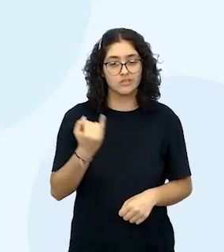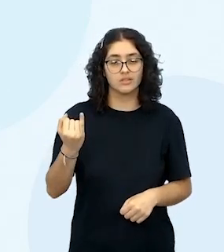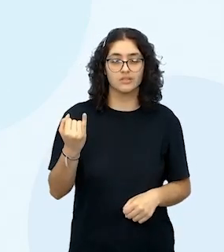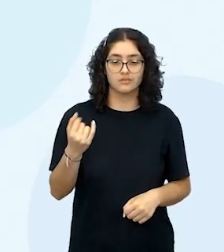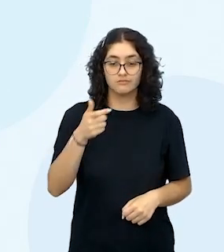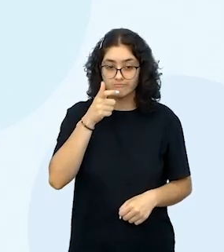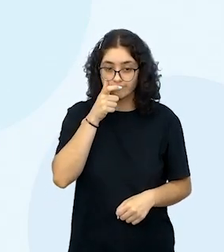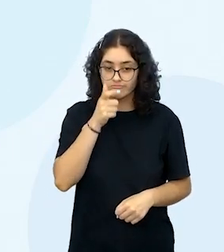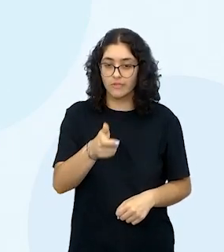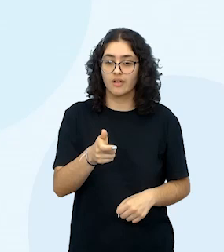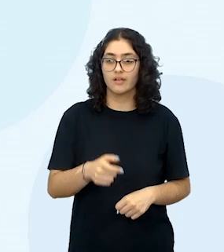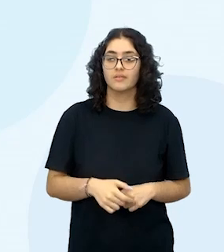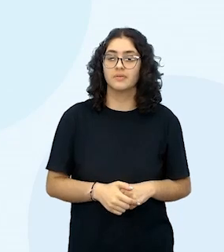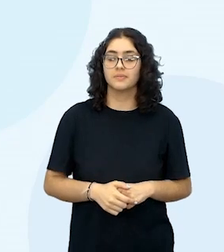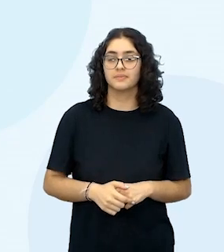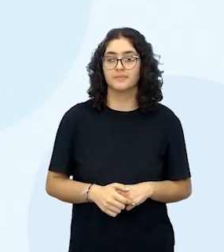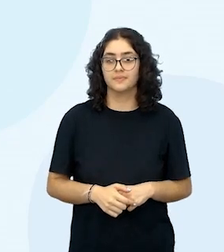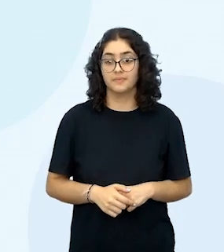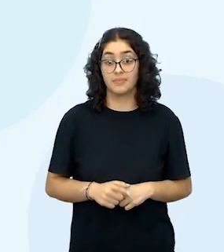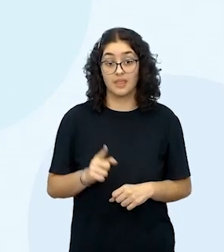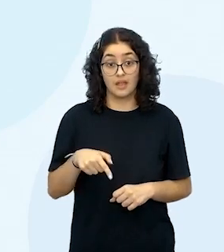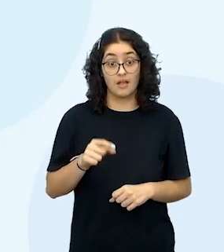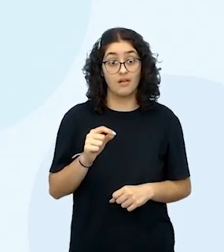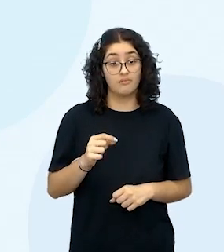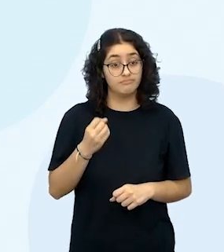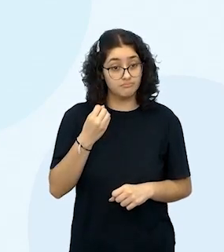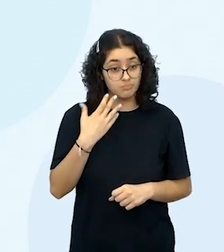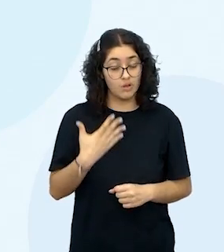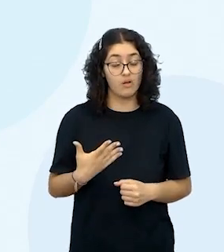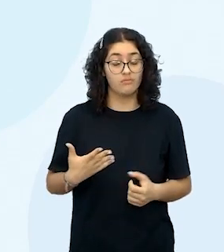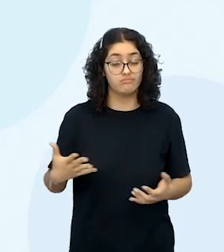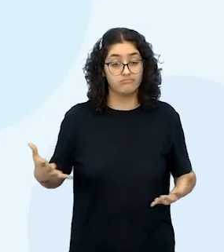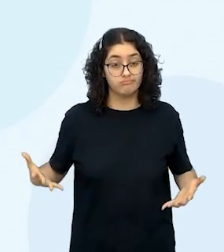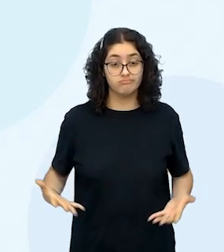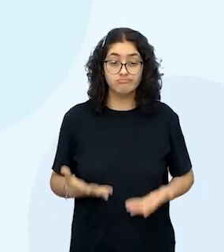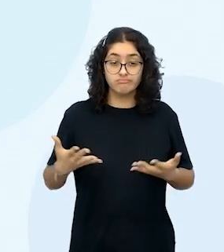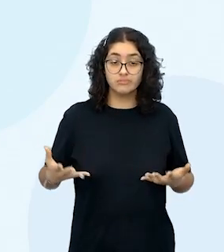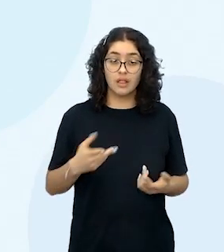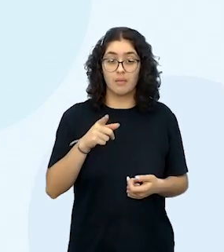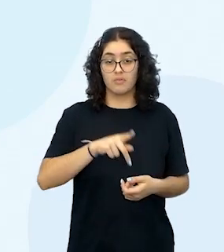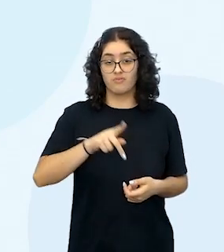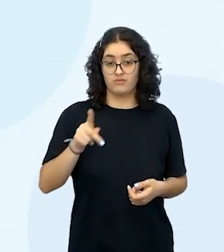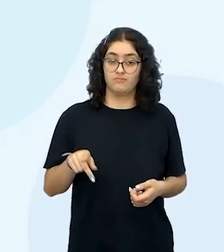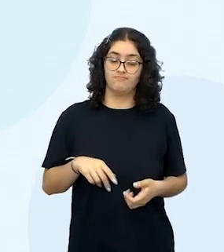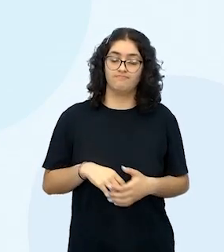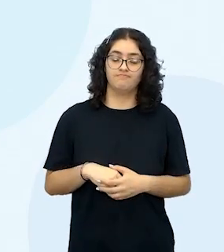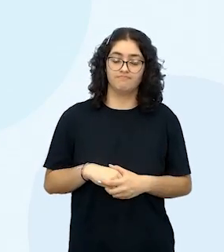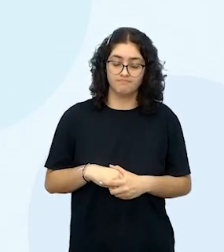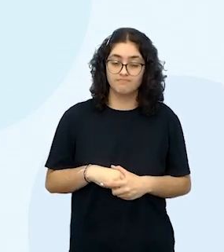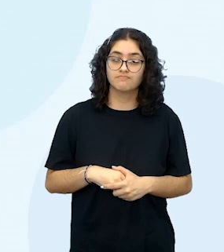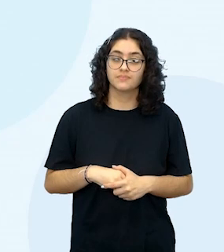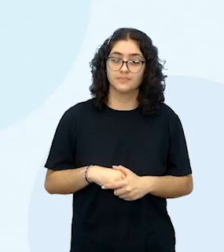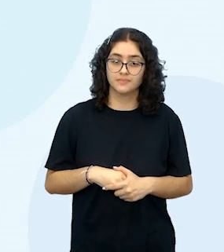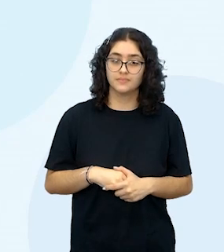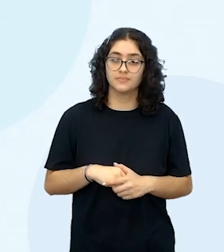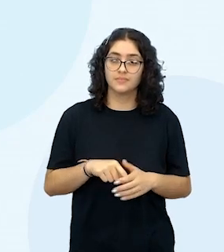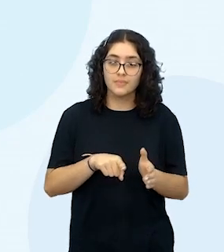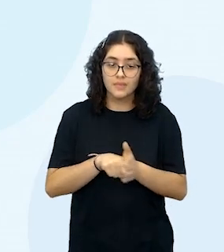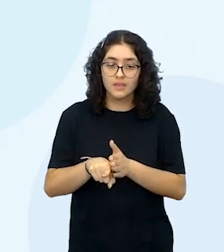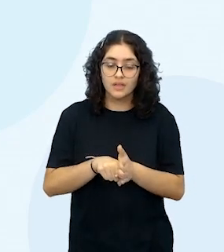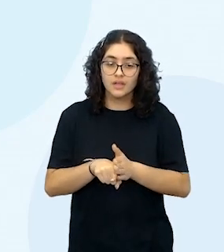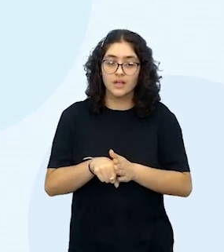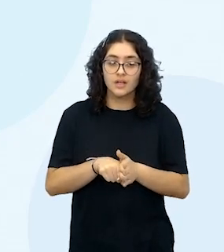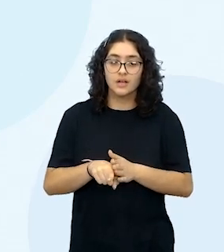interessante. É uma potência mesmo para o trabalho do professor, né? E promove também, né, a investigação